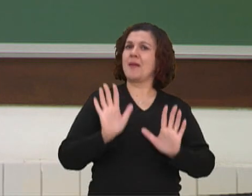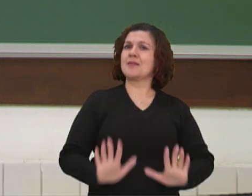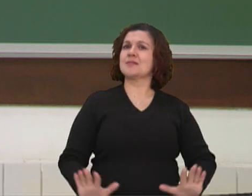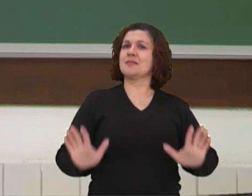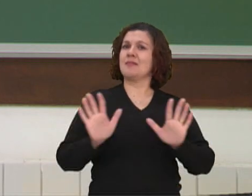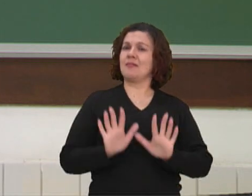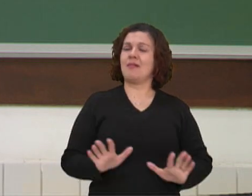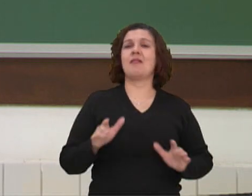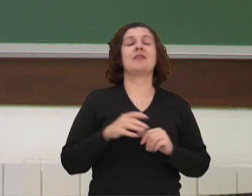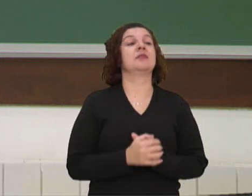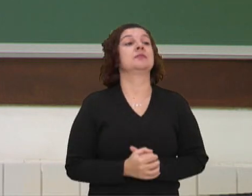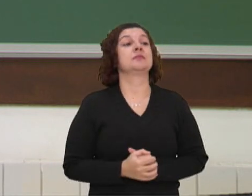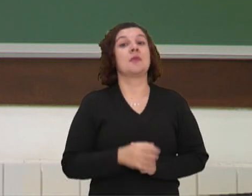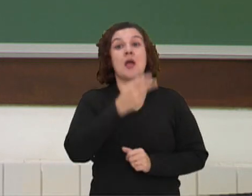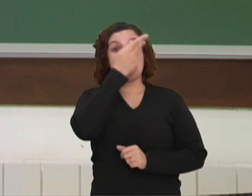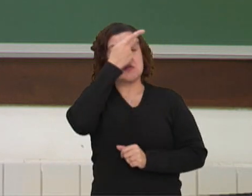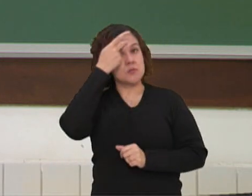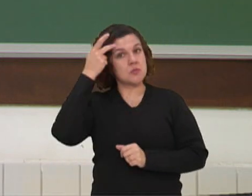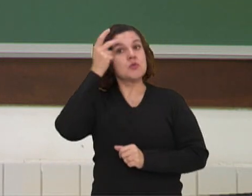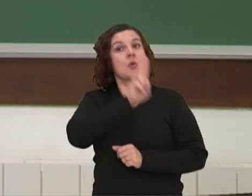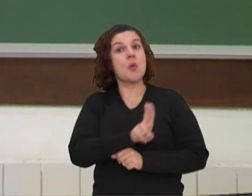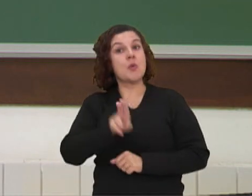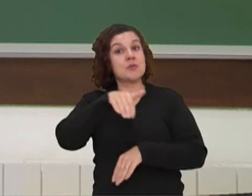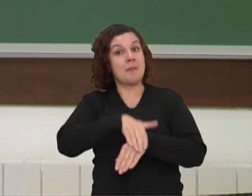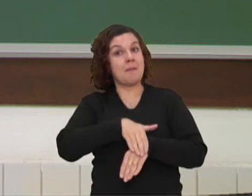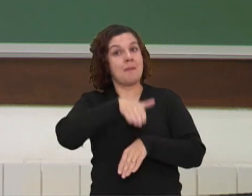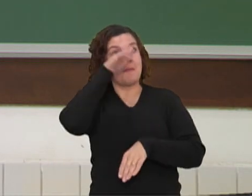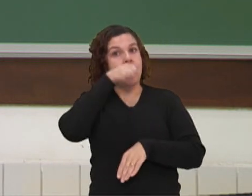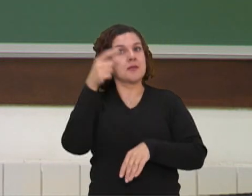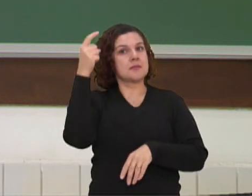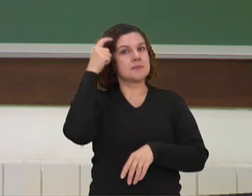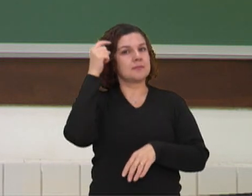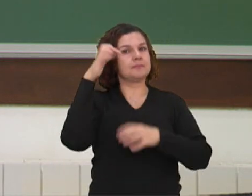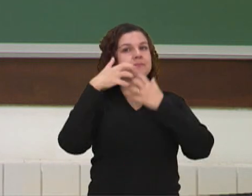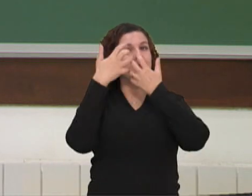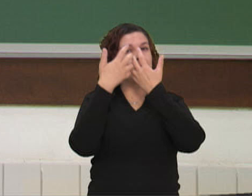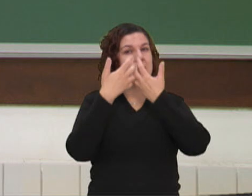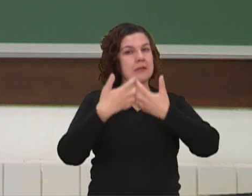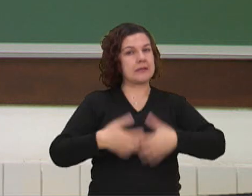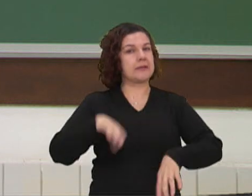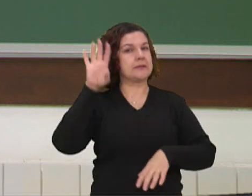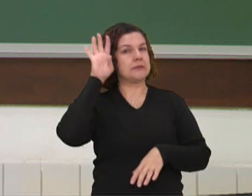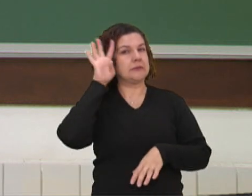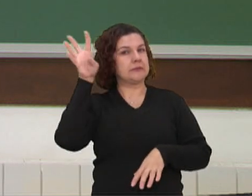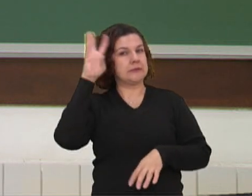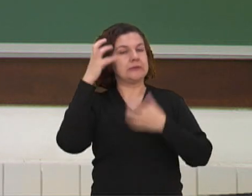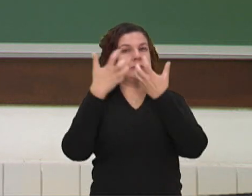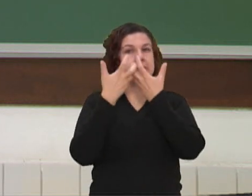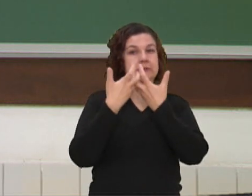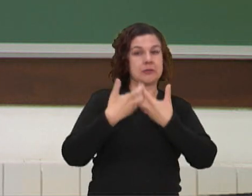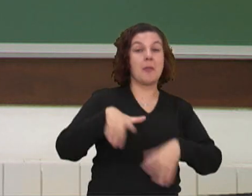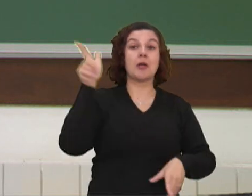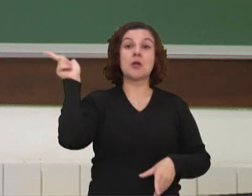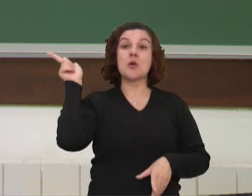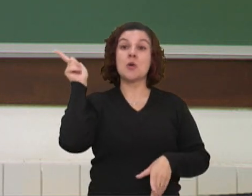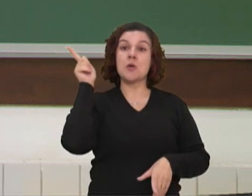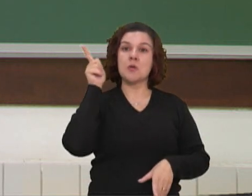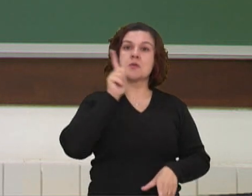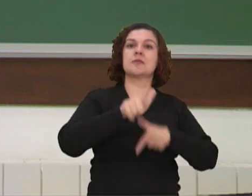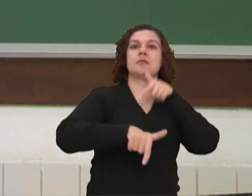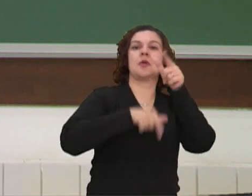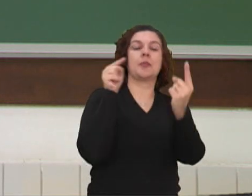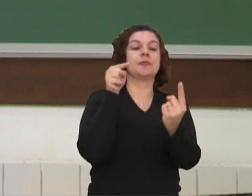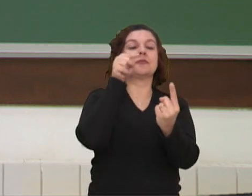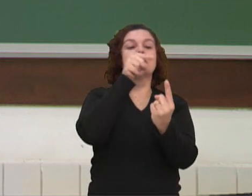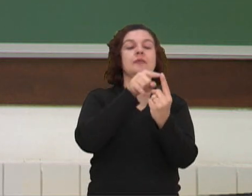muito diferente. As pessoas utilizam muito mais as suas capacidades intelectuais, as suas habilidades intelectuais, para chegar